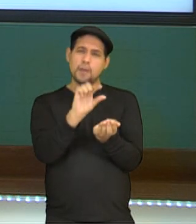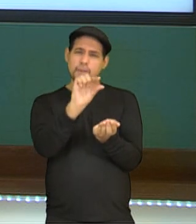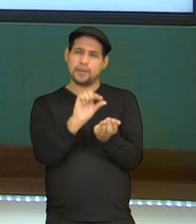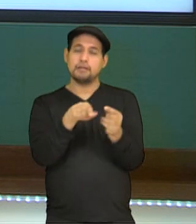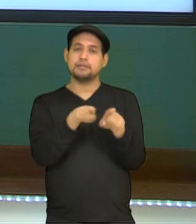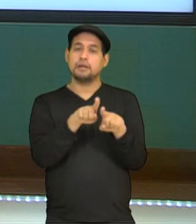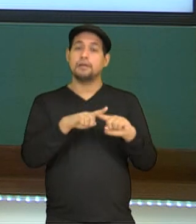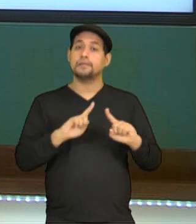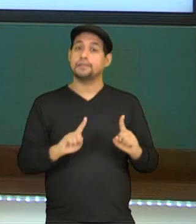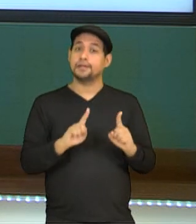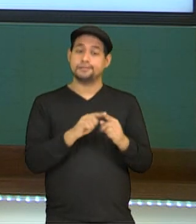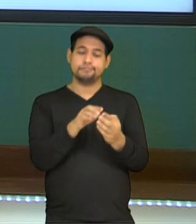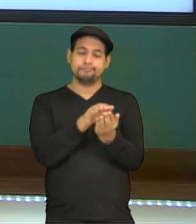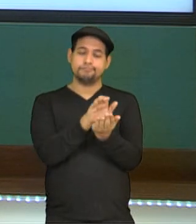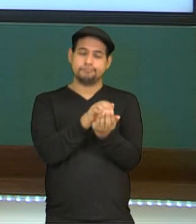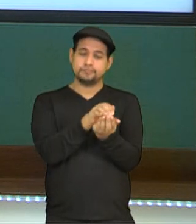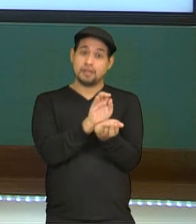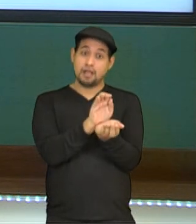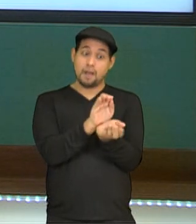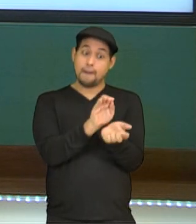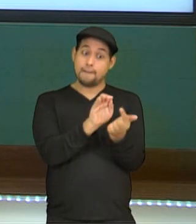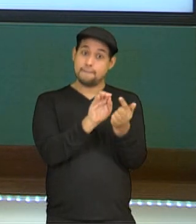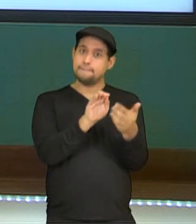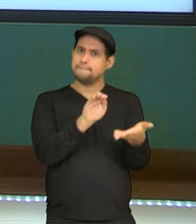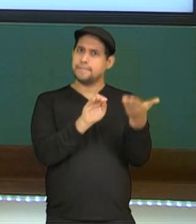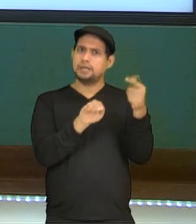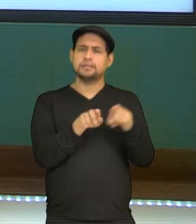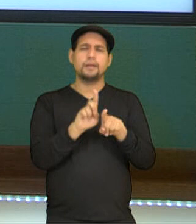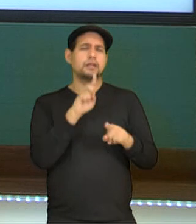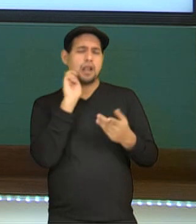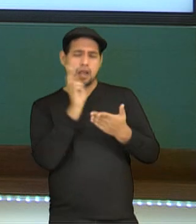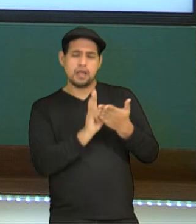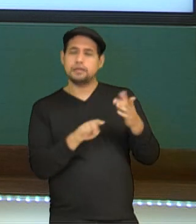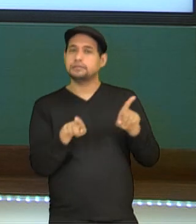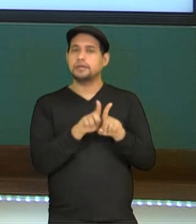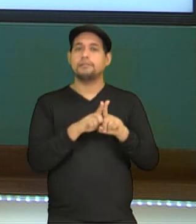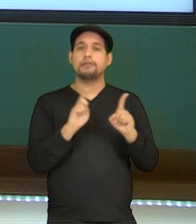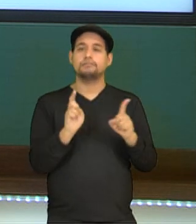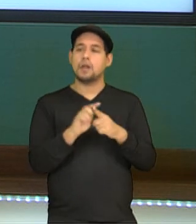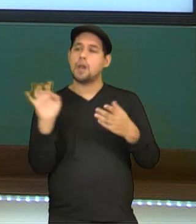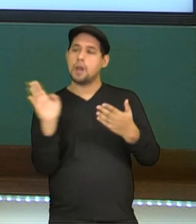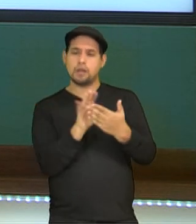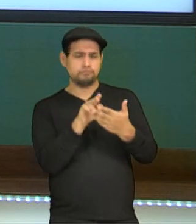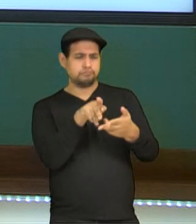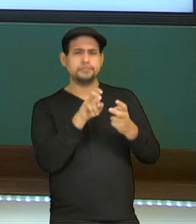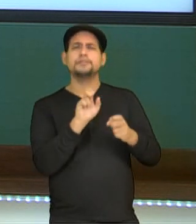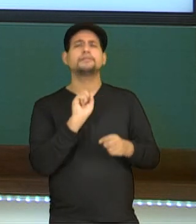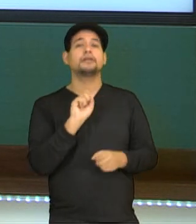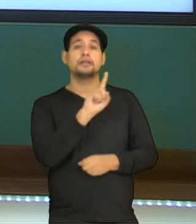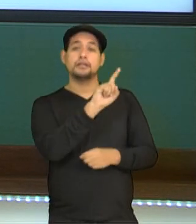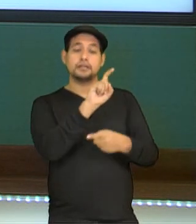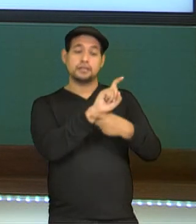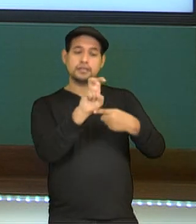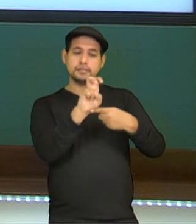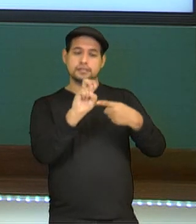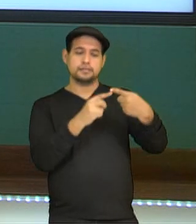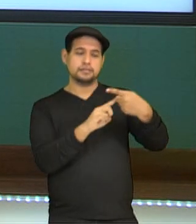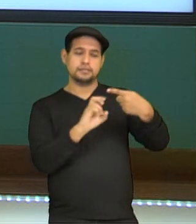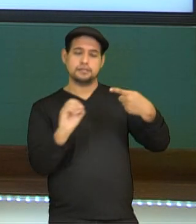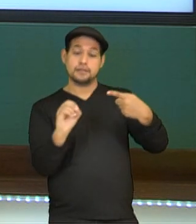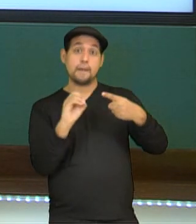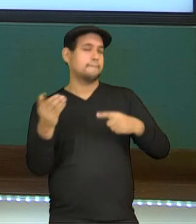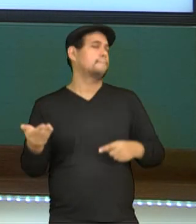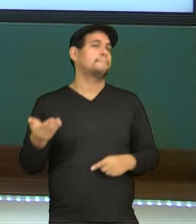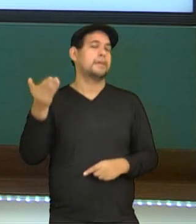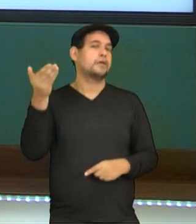menor. E na parte, né, que ela é abertinha, é maior. Então, lendo, né, daqui para lá, né, eu tenho 15 sobre 100 é